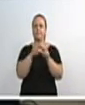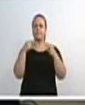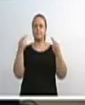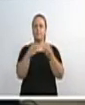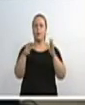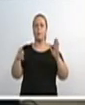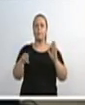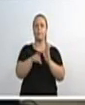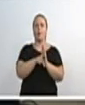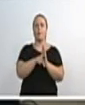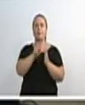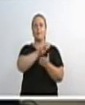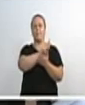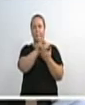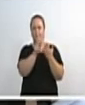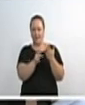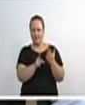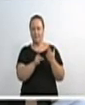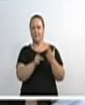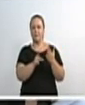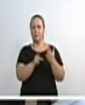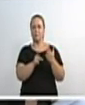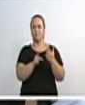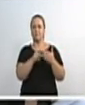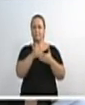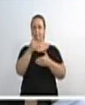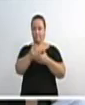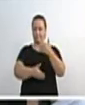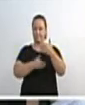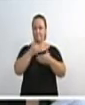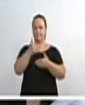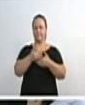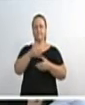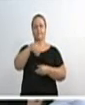partidária extraordinária. Em votação.